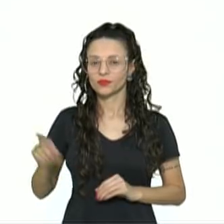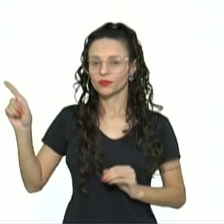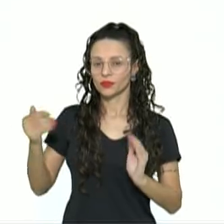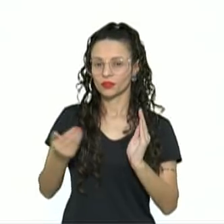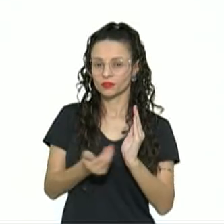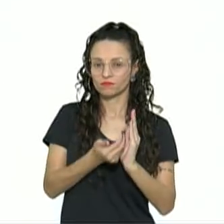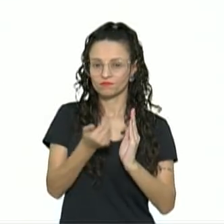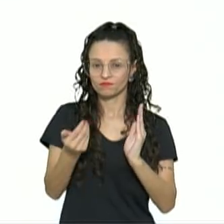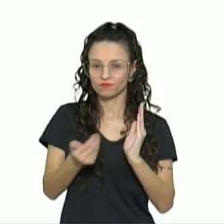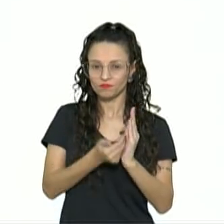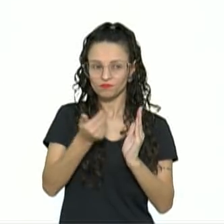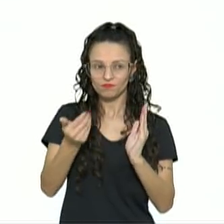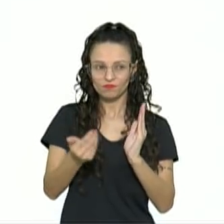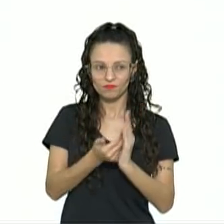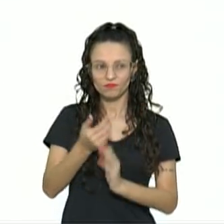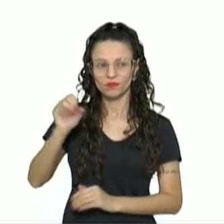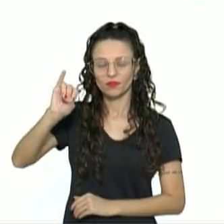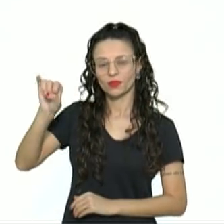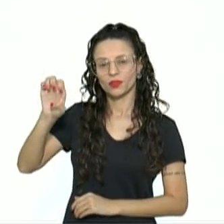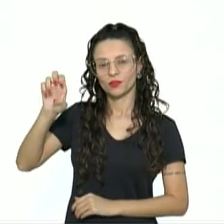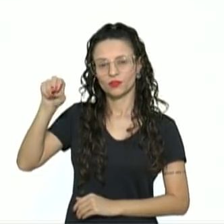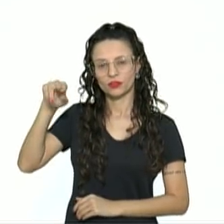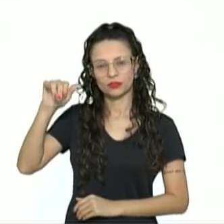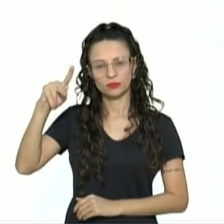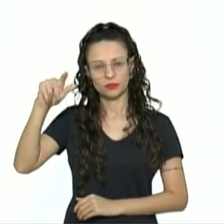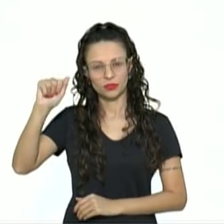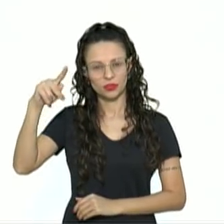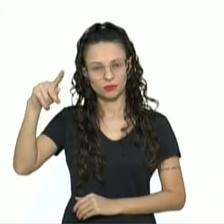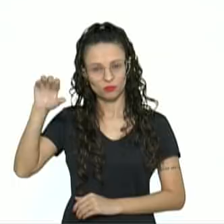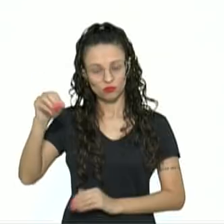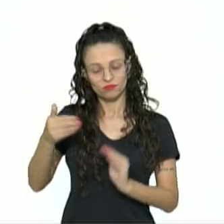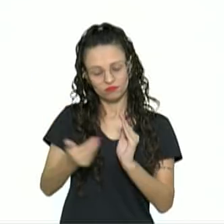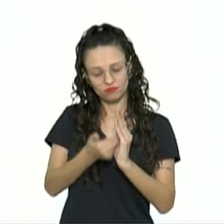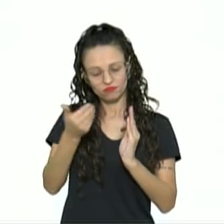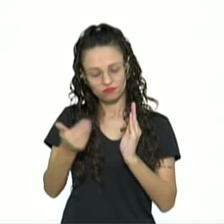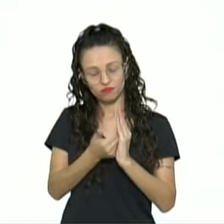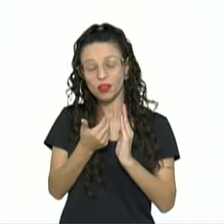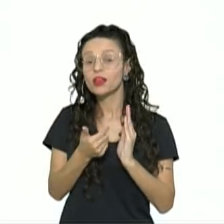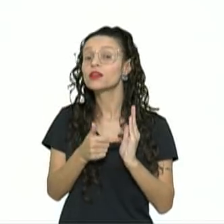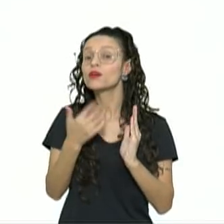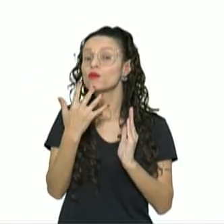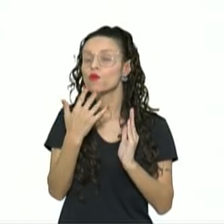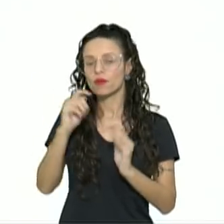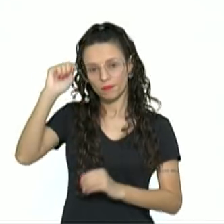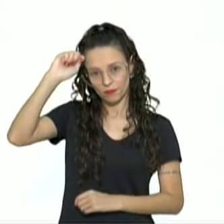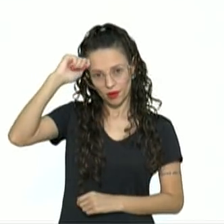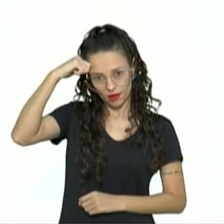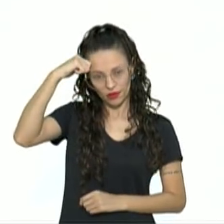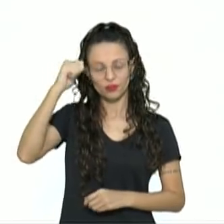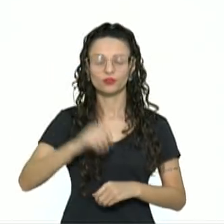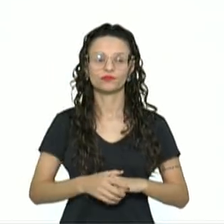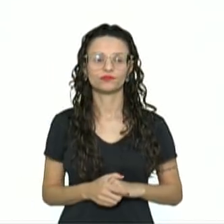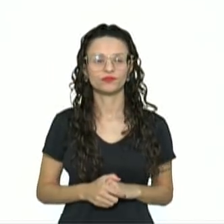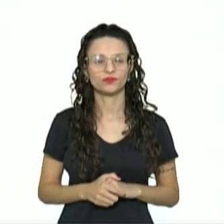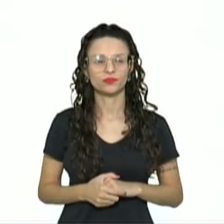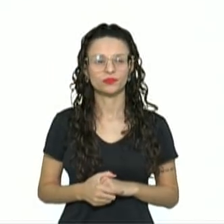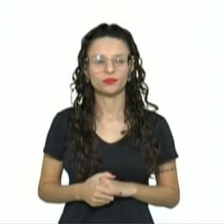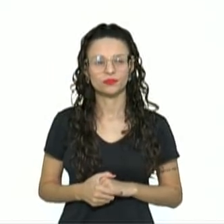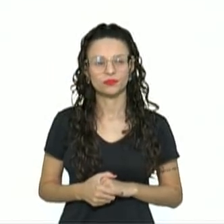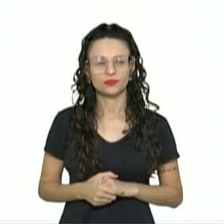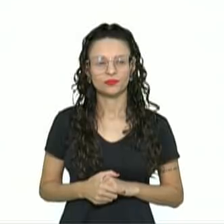Aqui o genipapo, né, que vai ser retirado a cor preta, né? Então, o preto é retirado do genipapo.